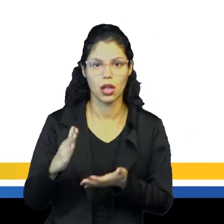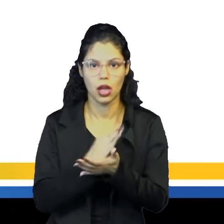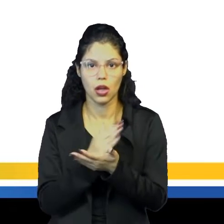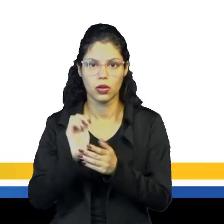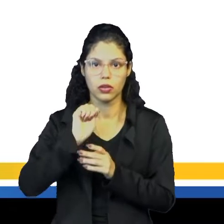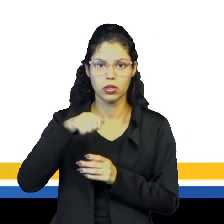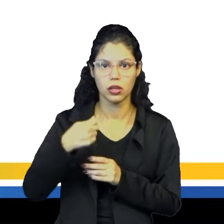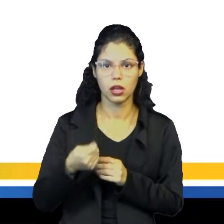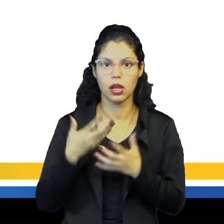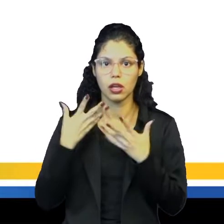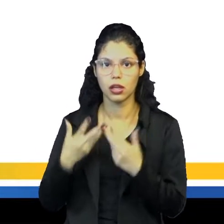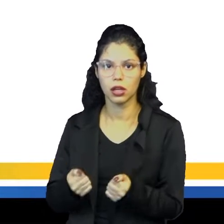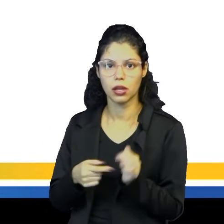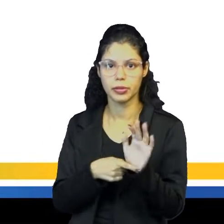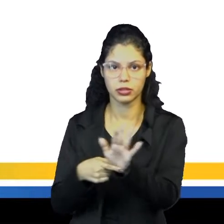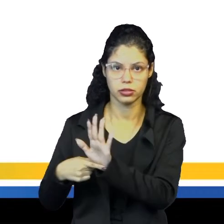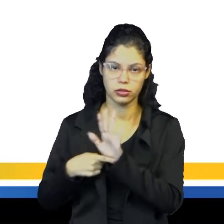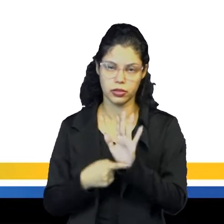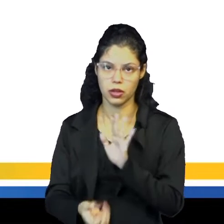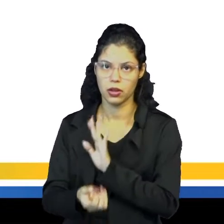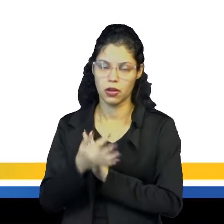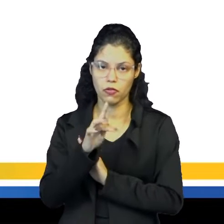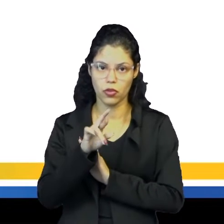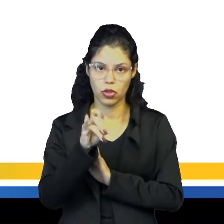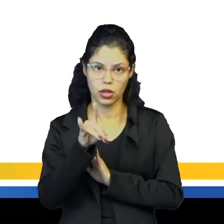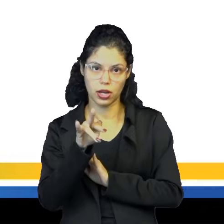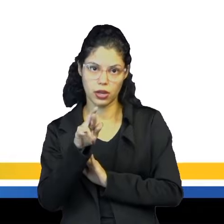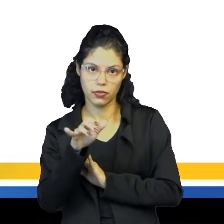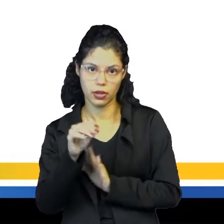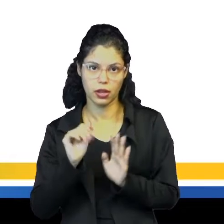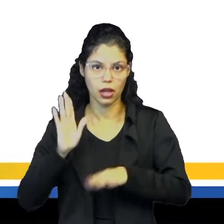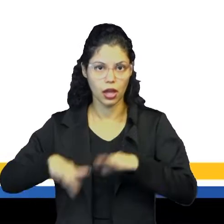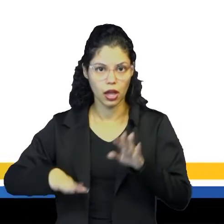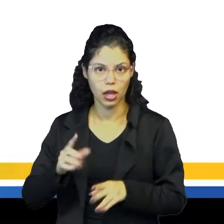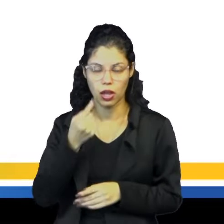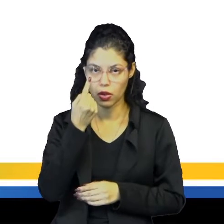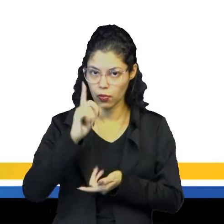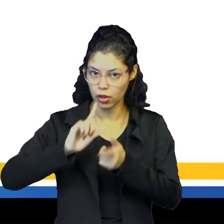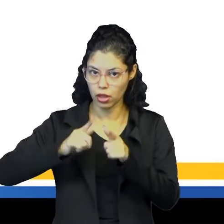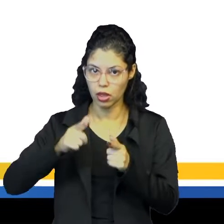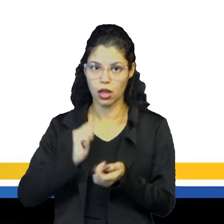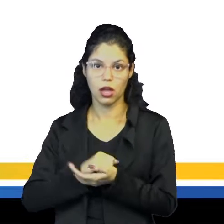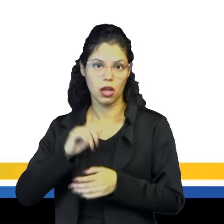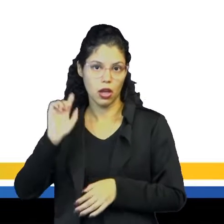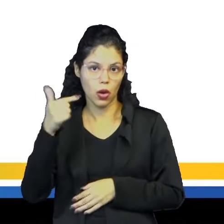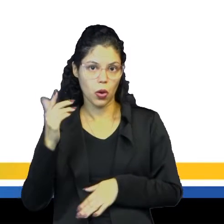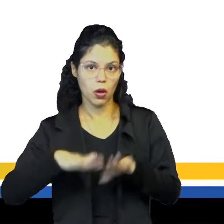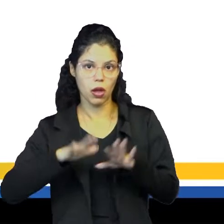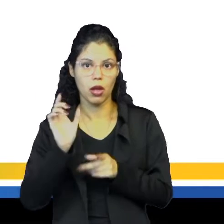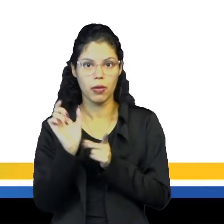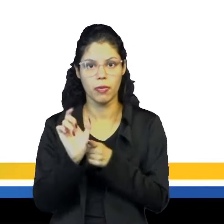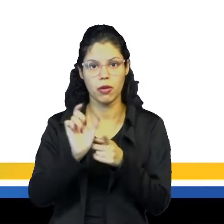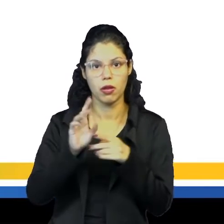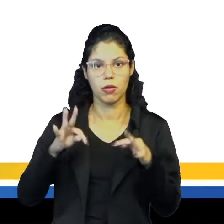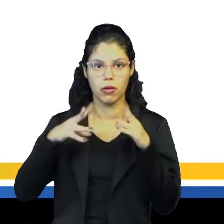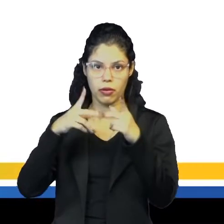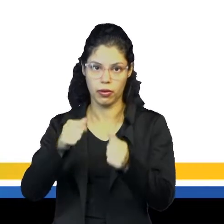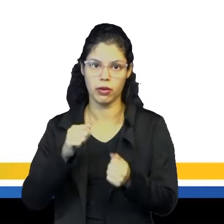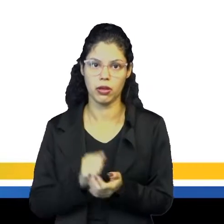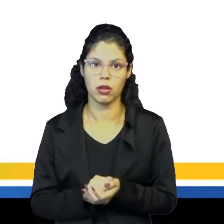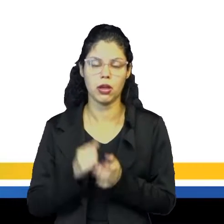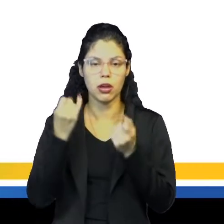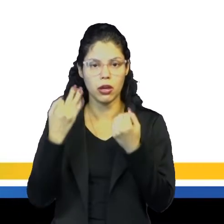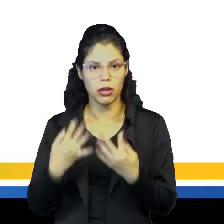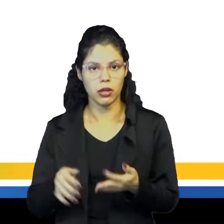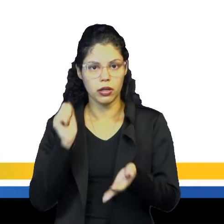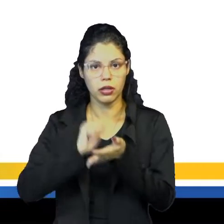alguns sinais assumiram uma representação fonográfica, às vezes de uma letra, outras vezes de palavras inteiras.